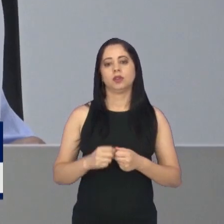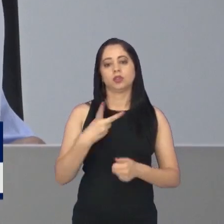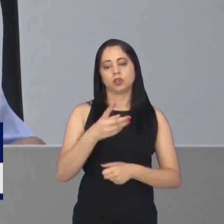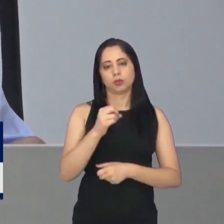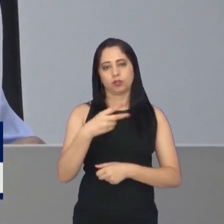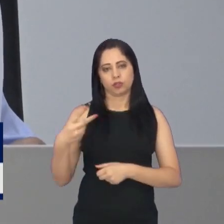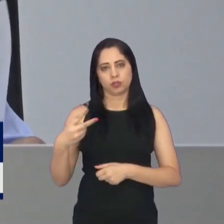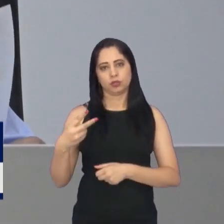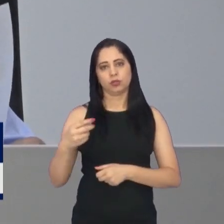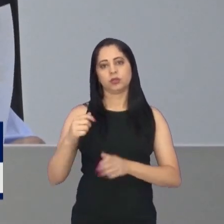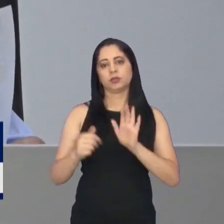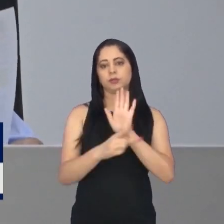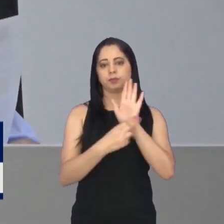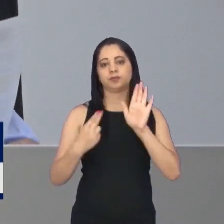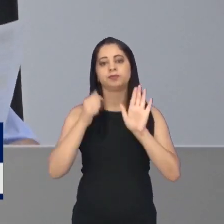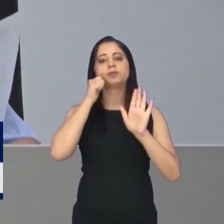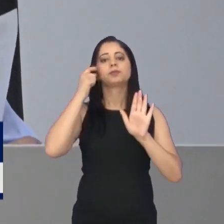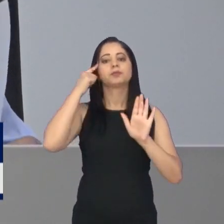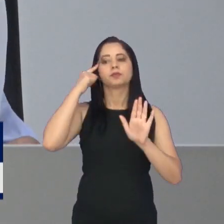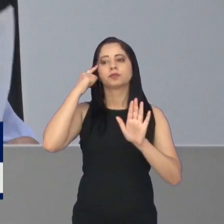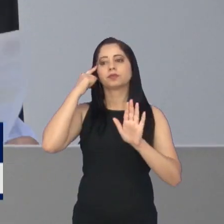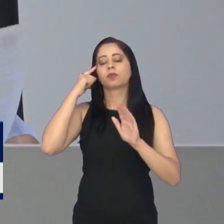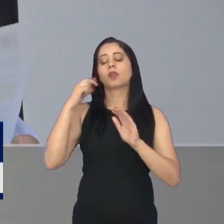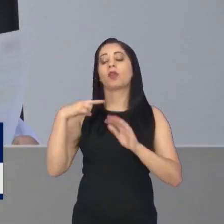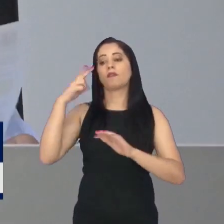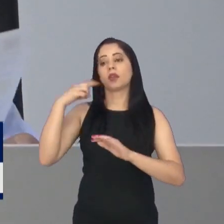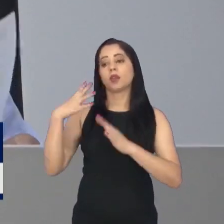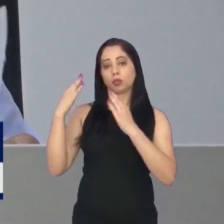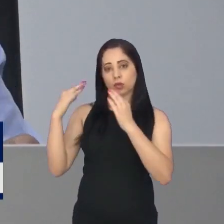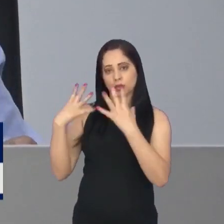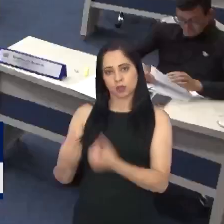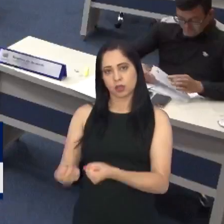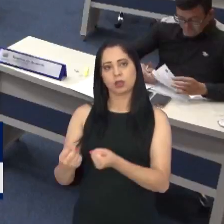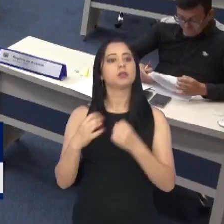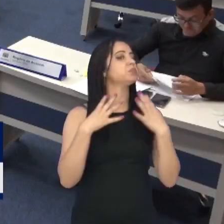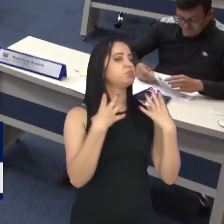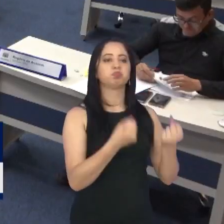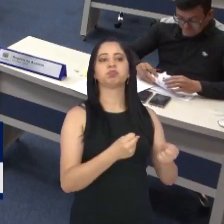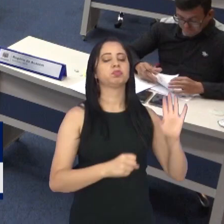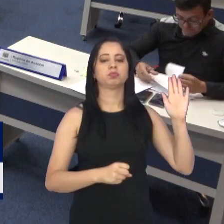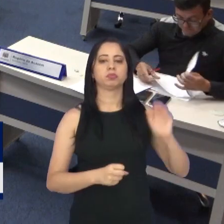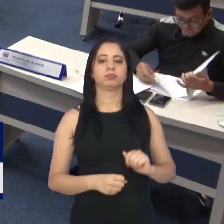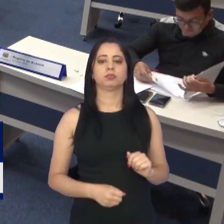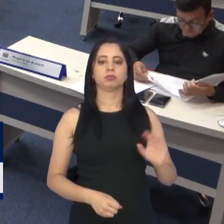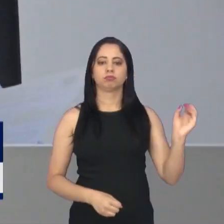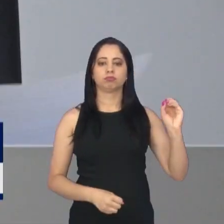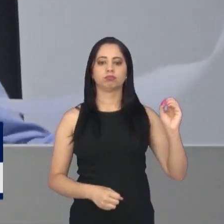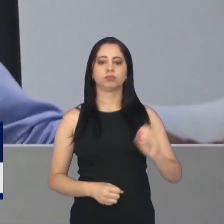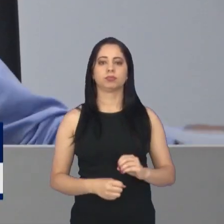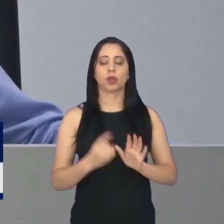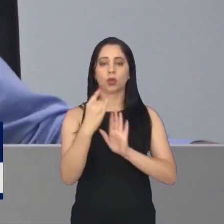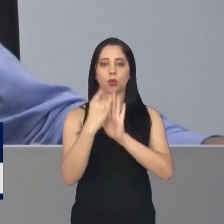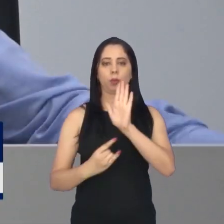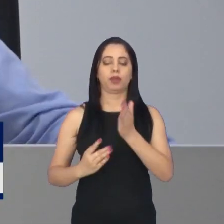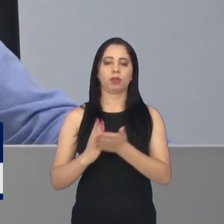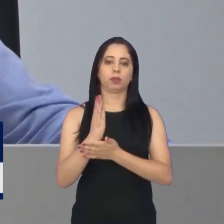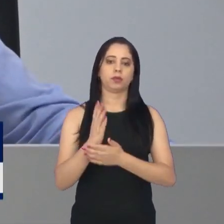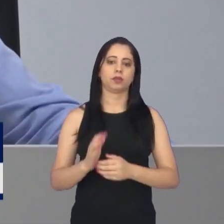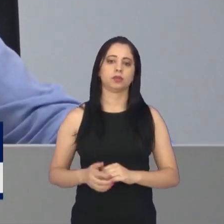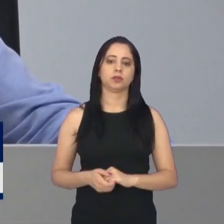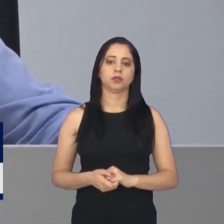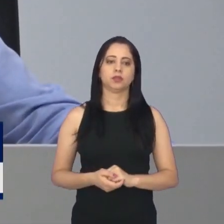36/2022, de autoria da vereadora Amélia Naomi. Vereadores favoráveis, permaneça a comissão. Os contrários se manifestem. Nenhuma manifestação contrária. Aprovado por